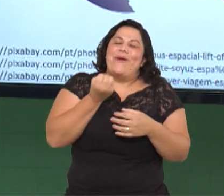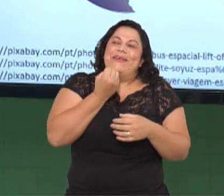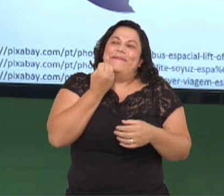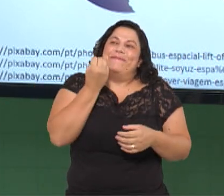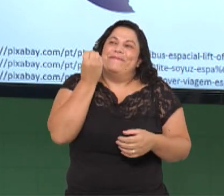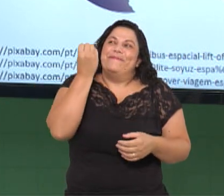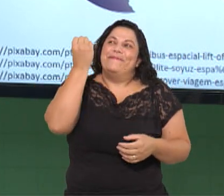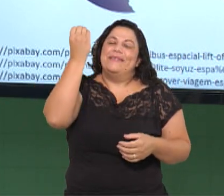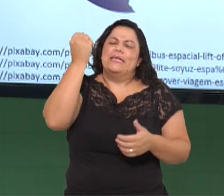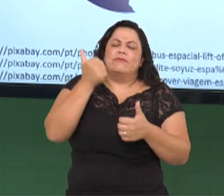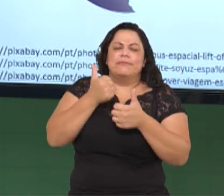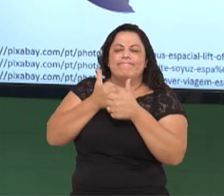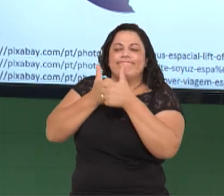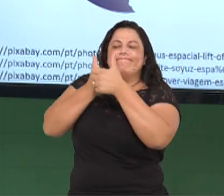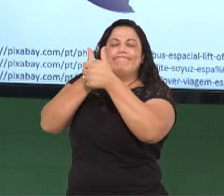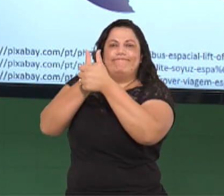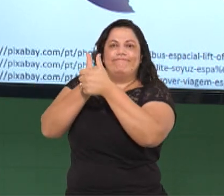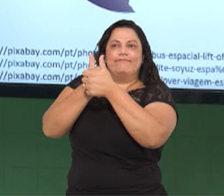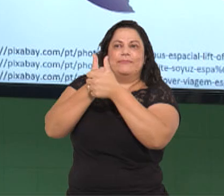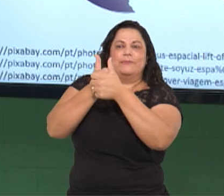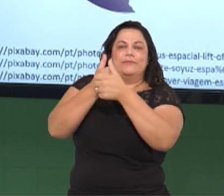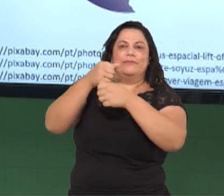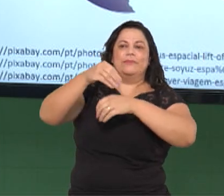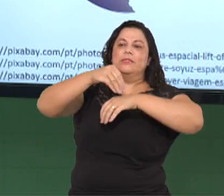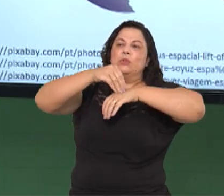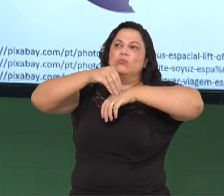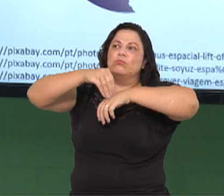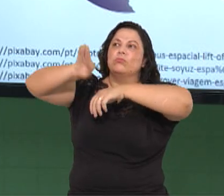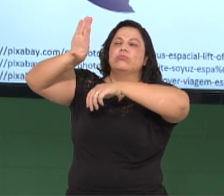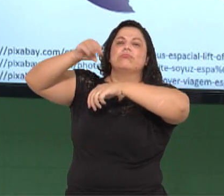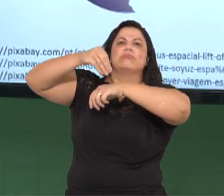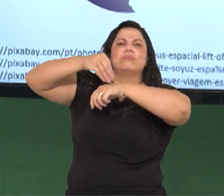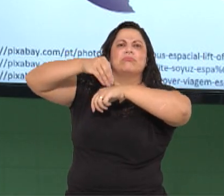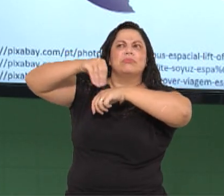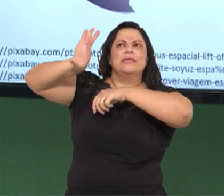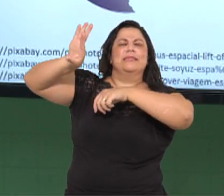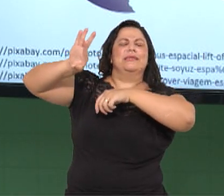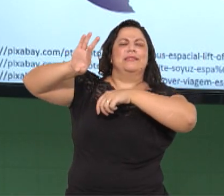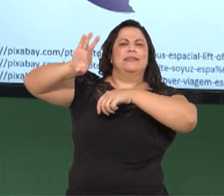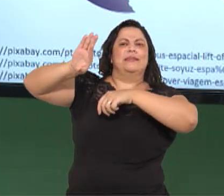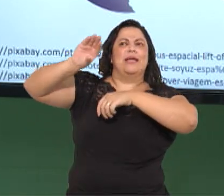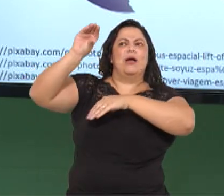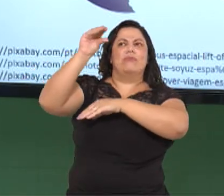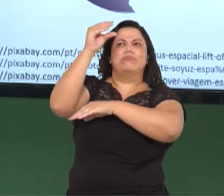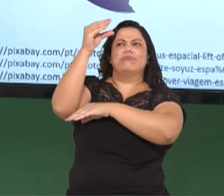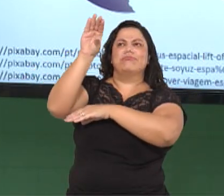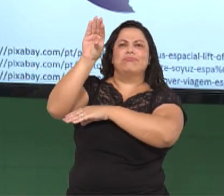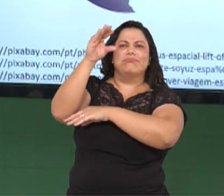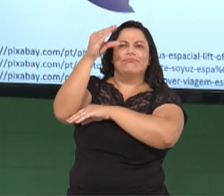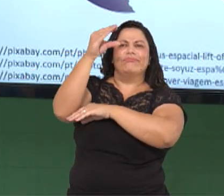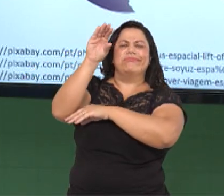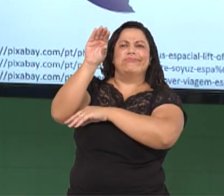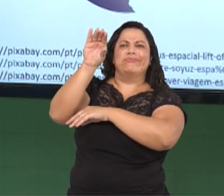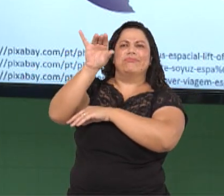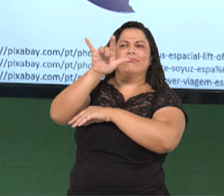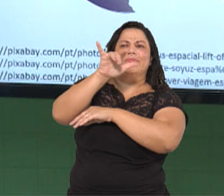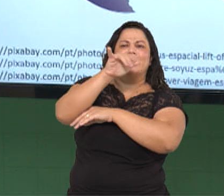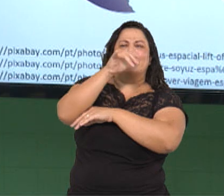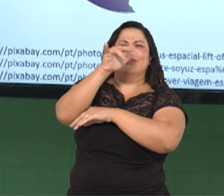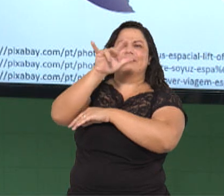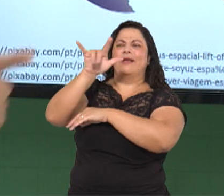espaço. Ele manda instrumentos ao espaço para fazer essa coleta de dados, de imagens,